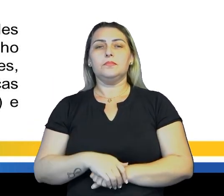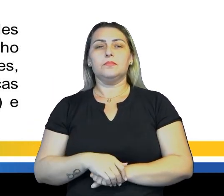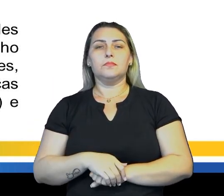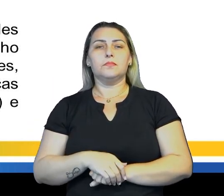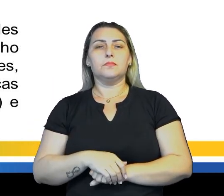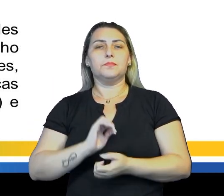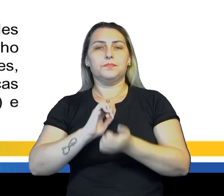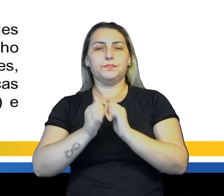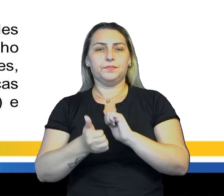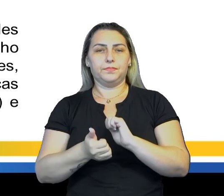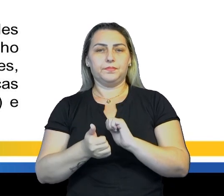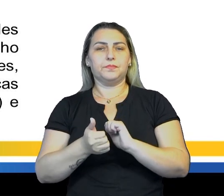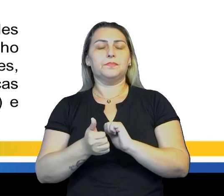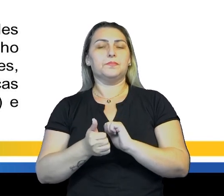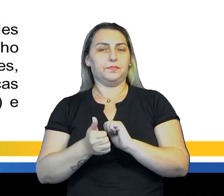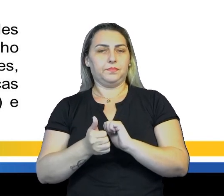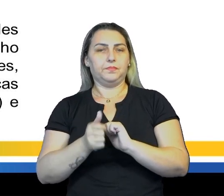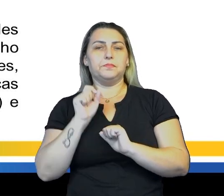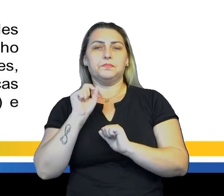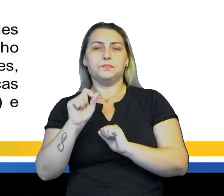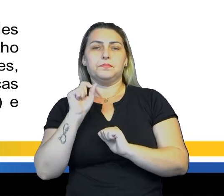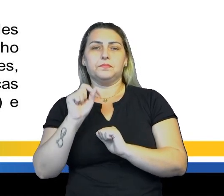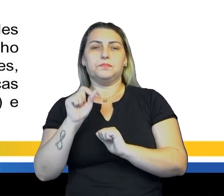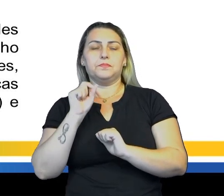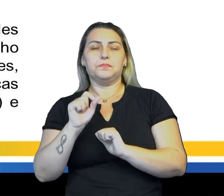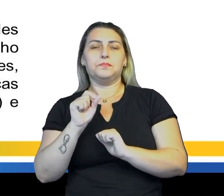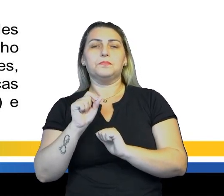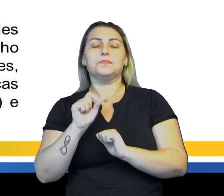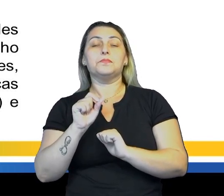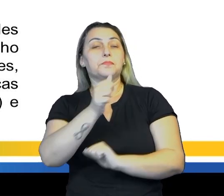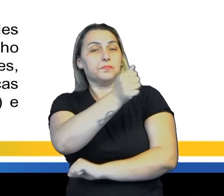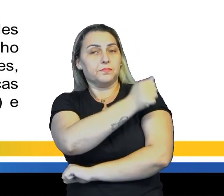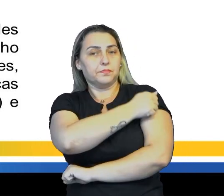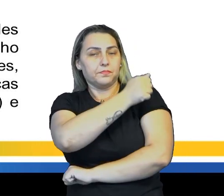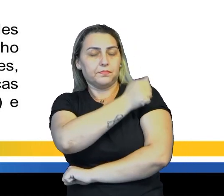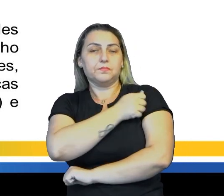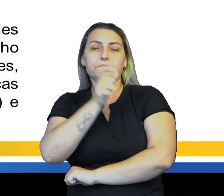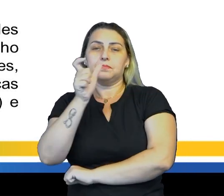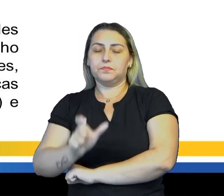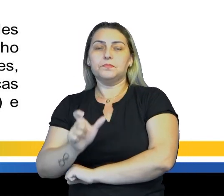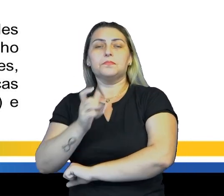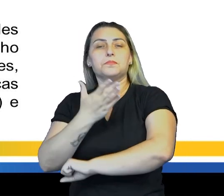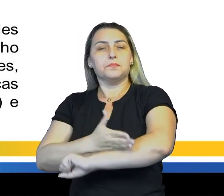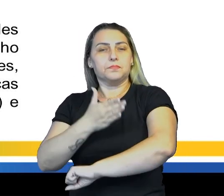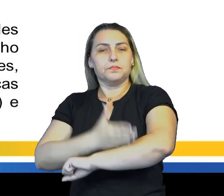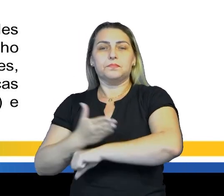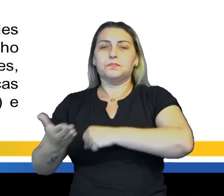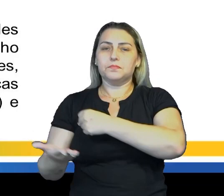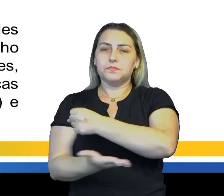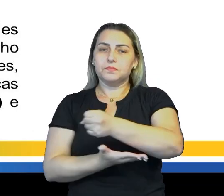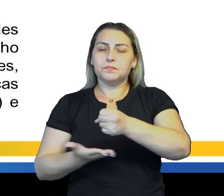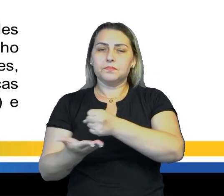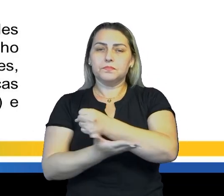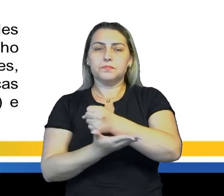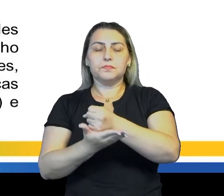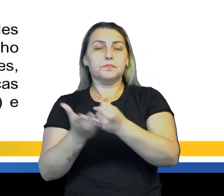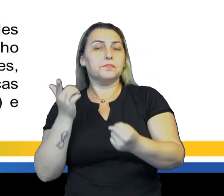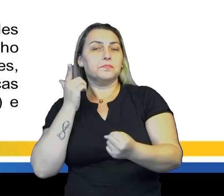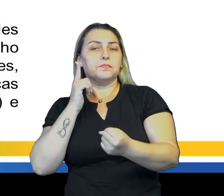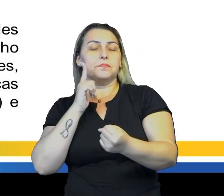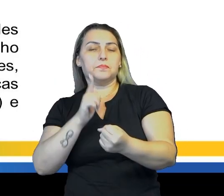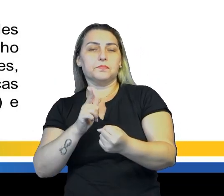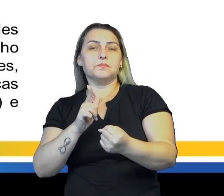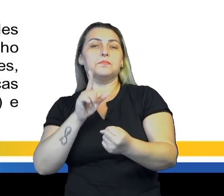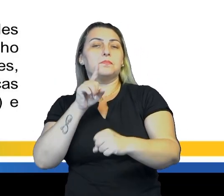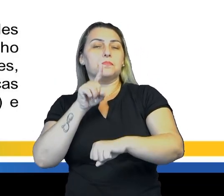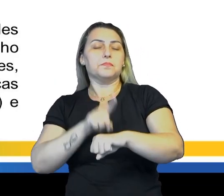o esporte de marcas são aqueles esportes em que o desempenho dos alunos atletas praticantes são baseados em atingir marcas